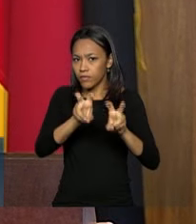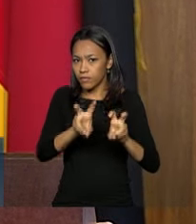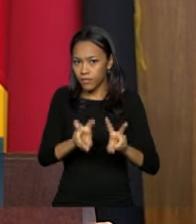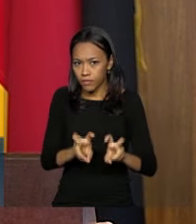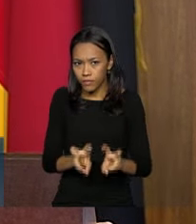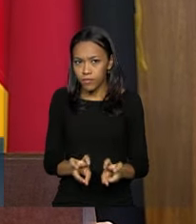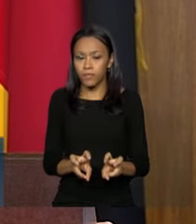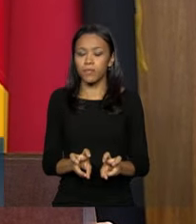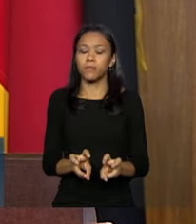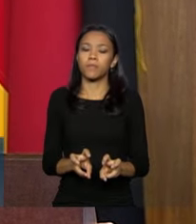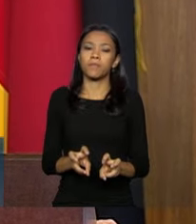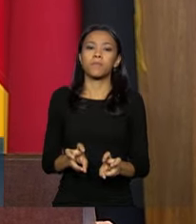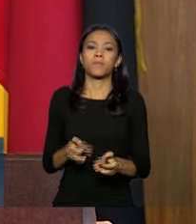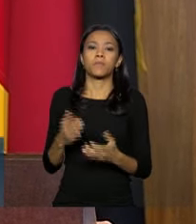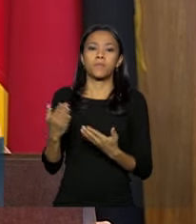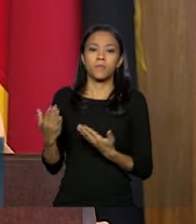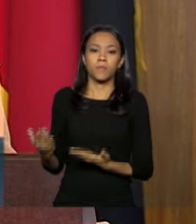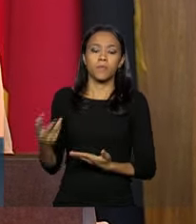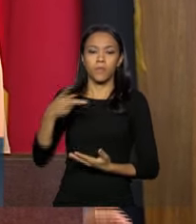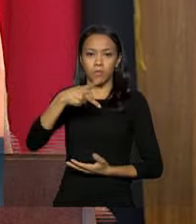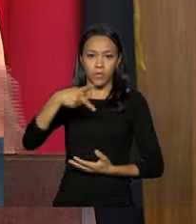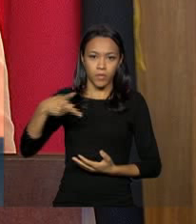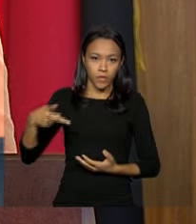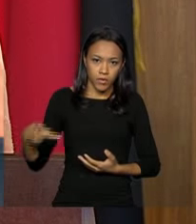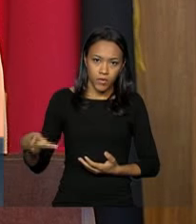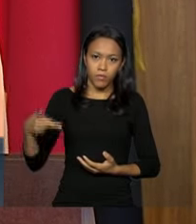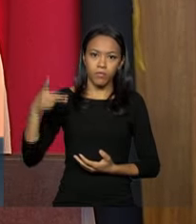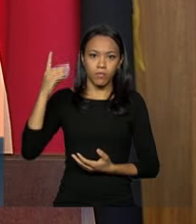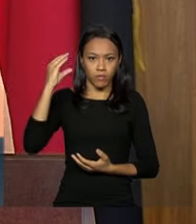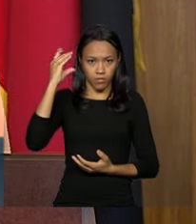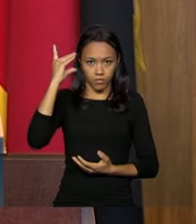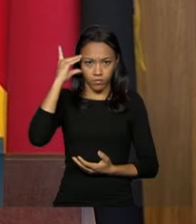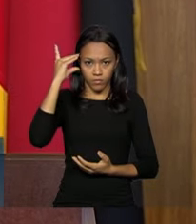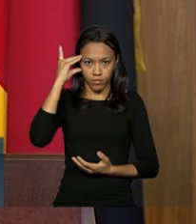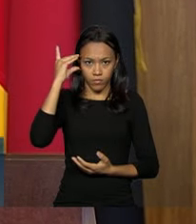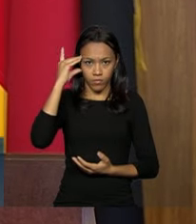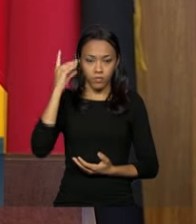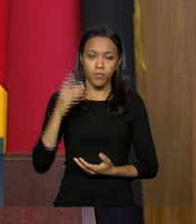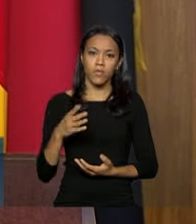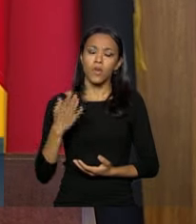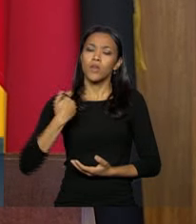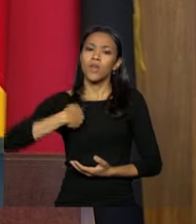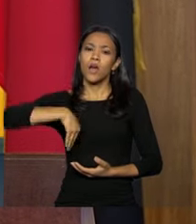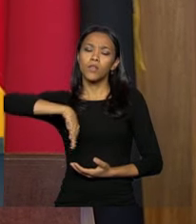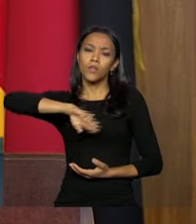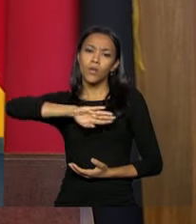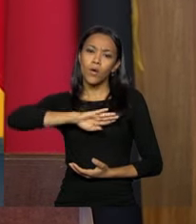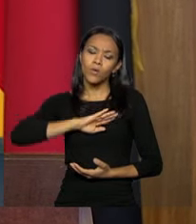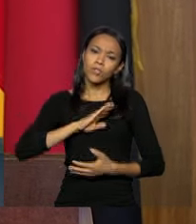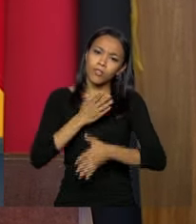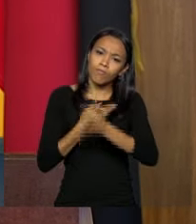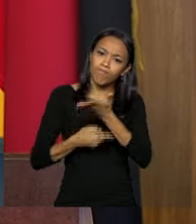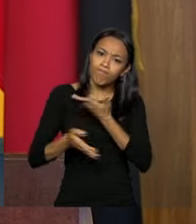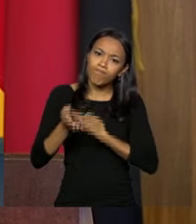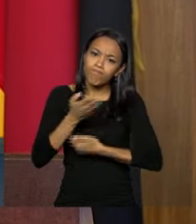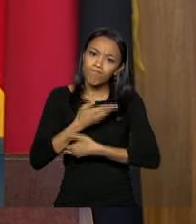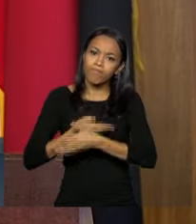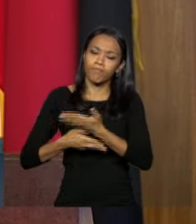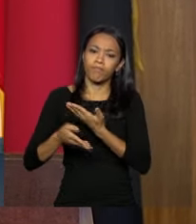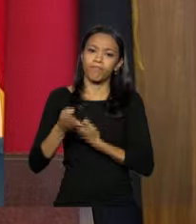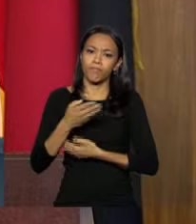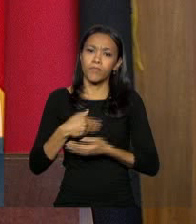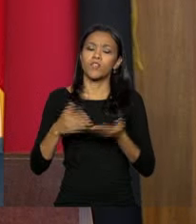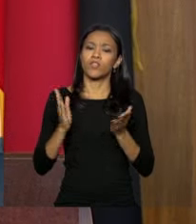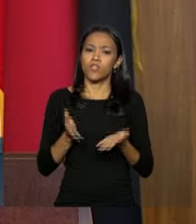Dilma Rousseff já referiu a diversidade da nossa cooperação. Algumas partes já